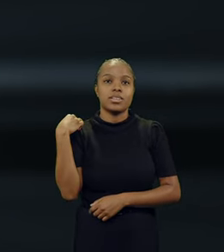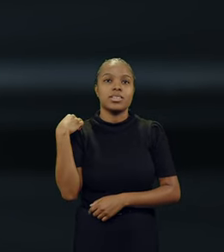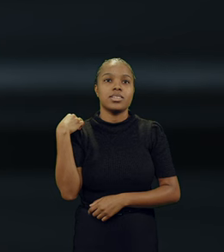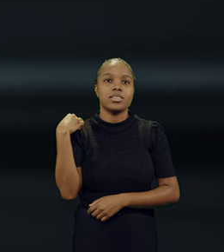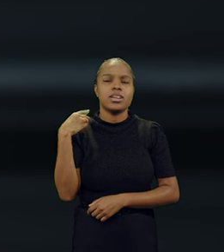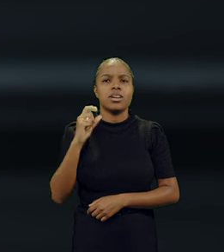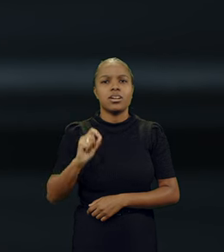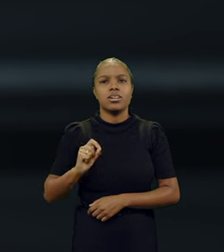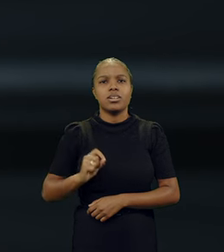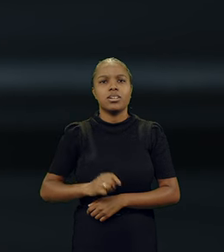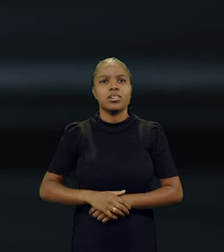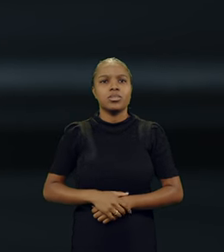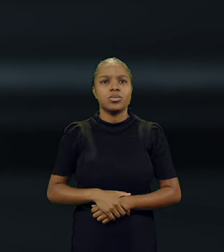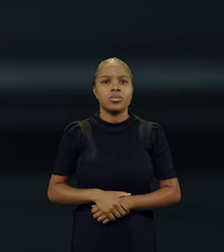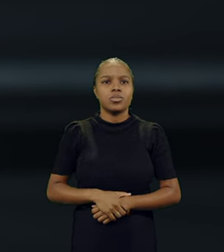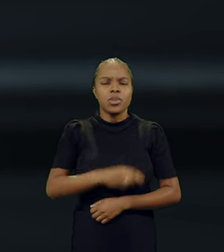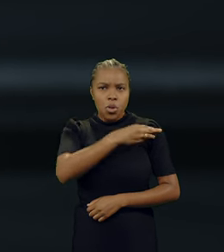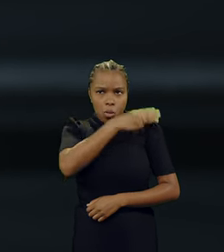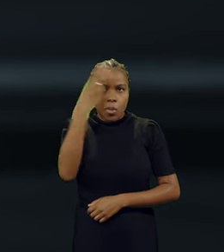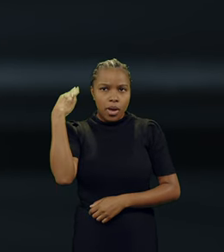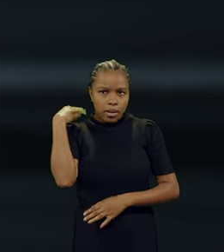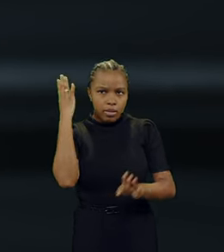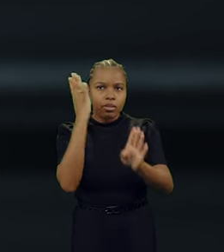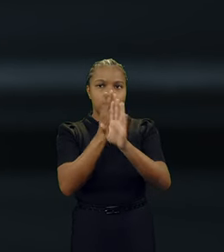Hã? Maria.